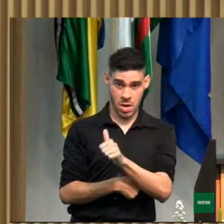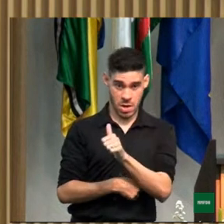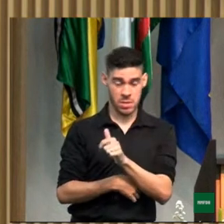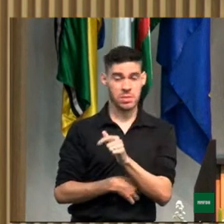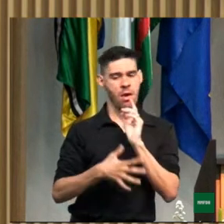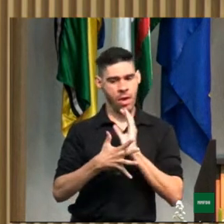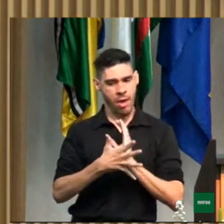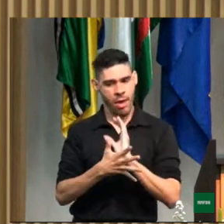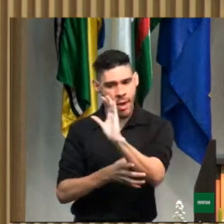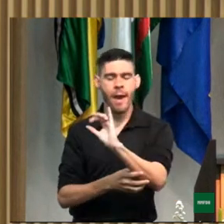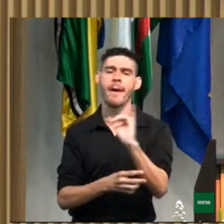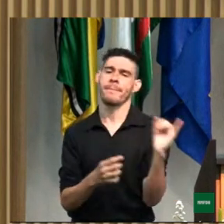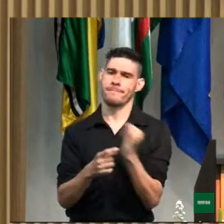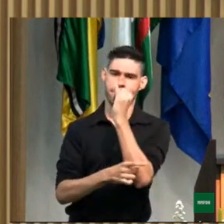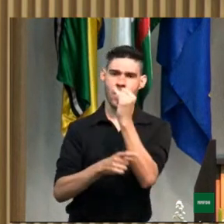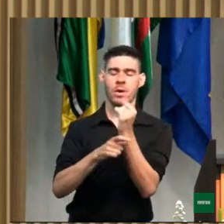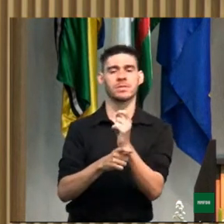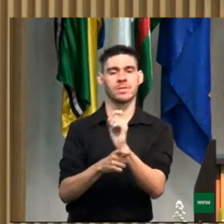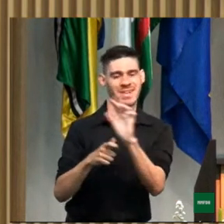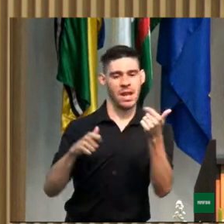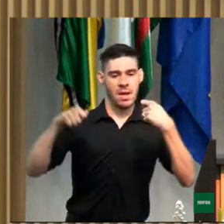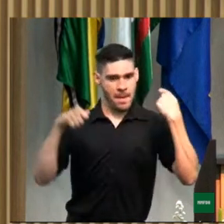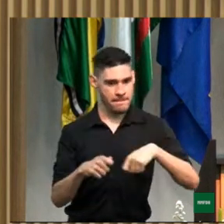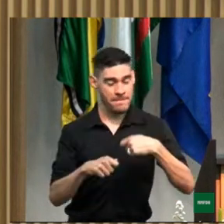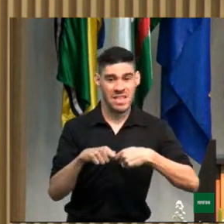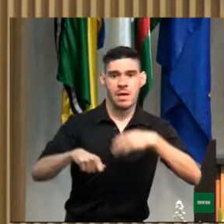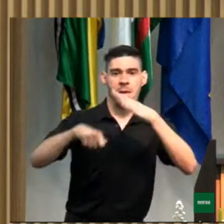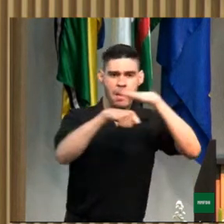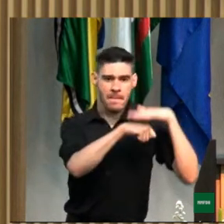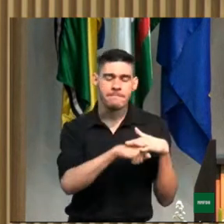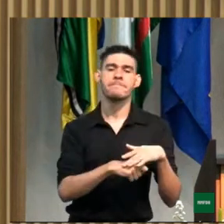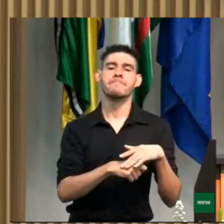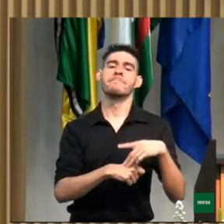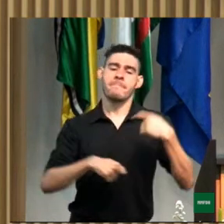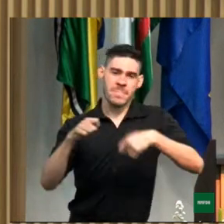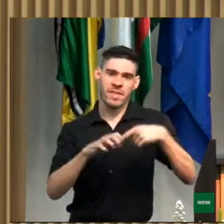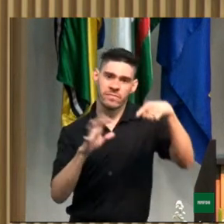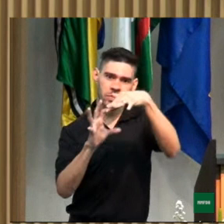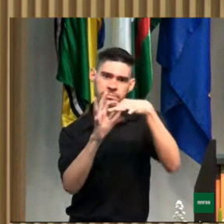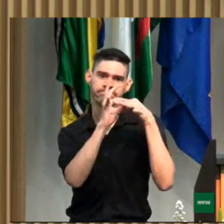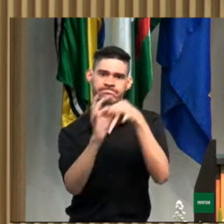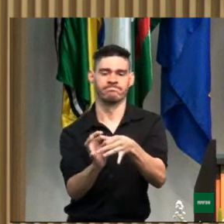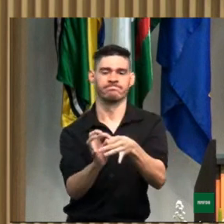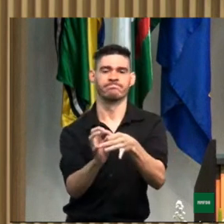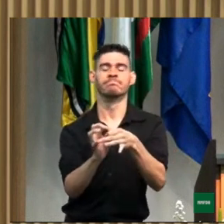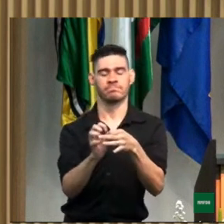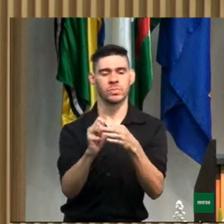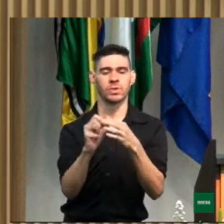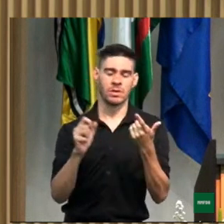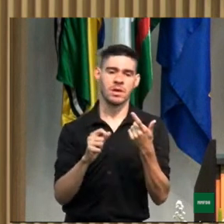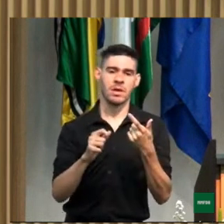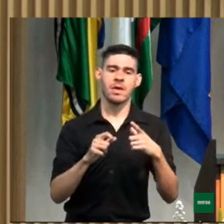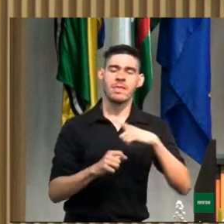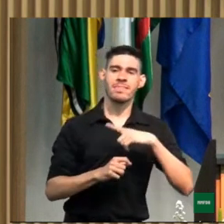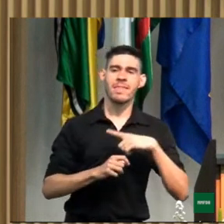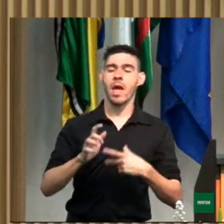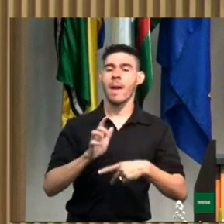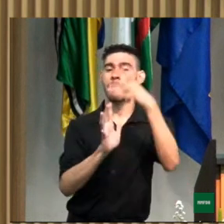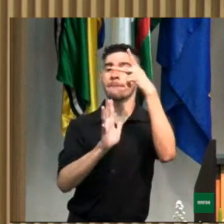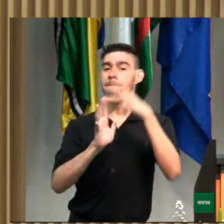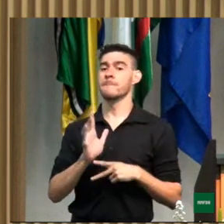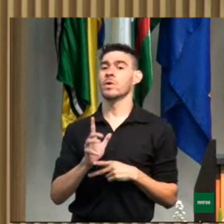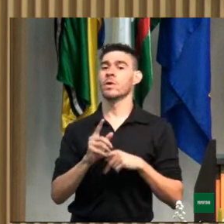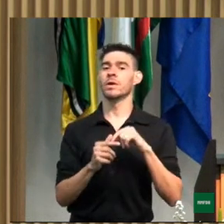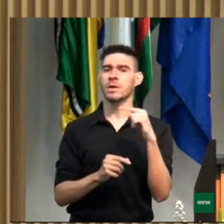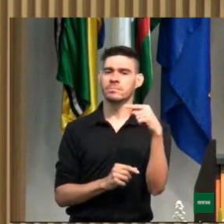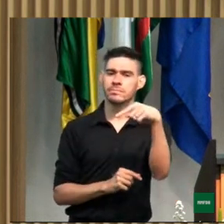muito mais, nós precisamos de vocês ao nosso lado. E temos ainda o nosso programa, que é de conhecimento de muitos aqui